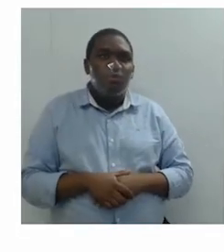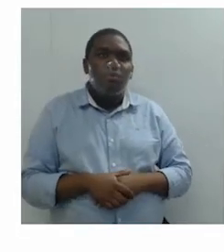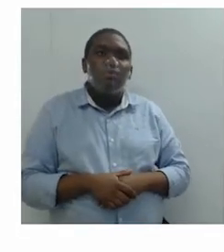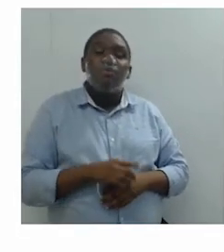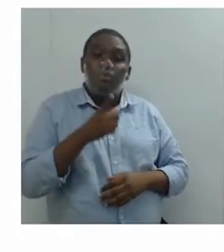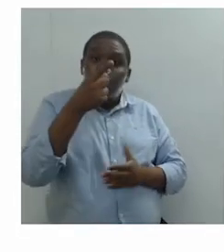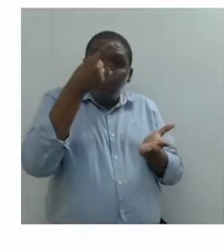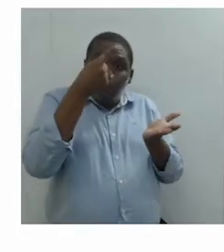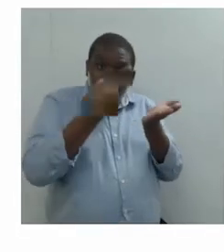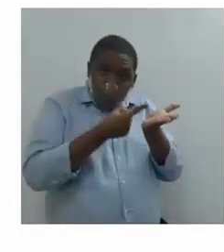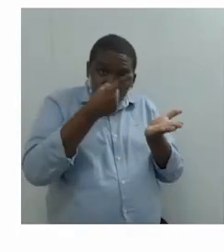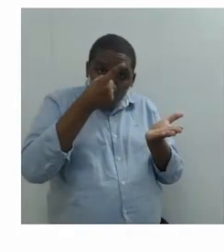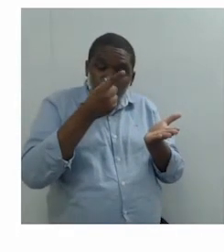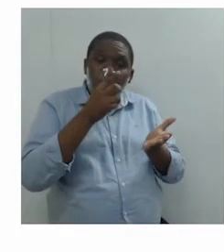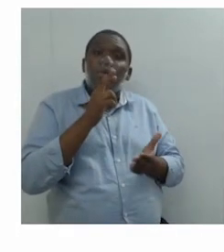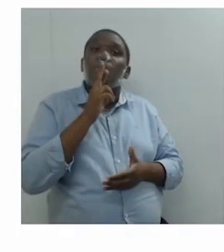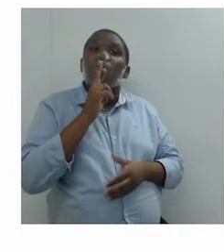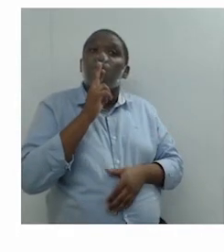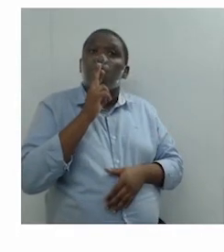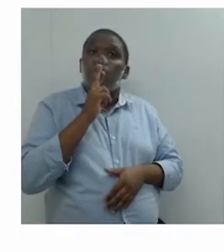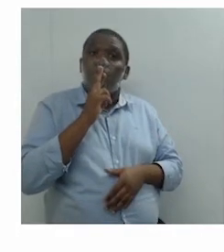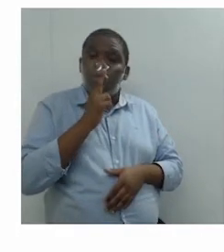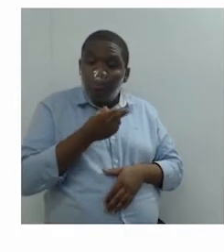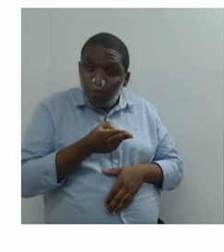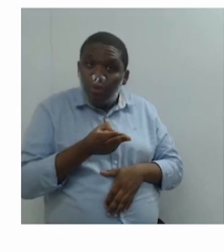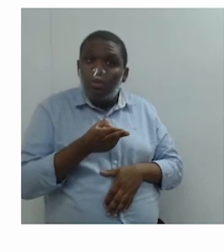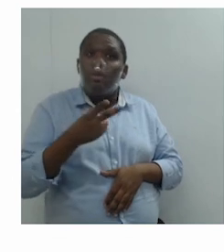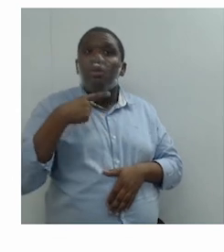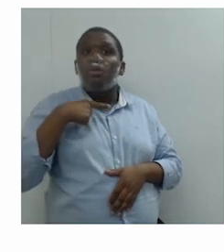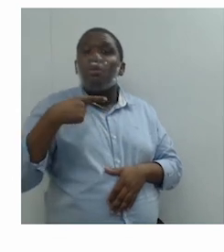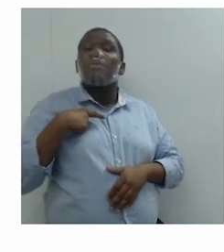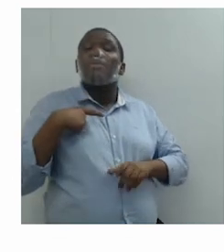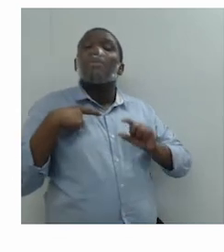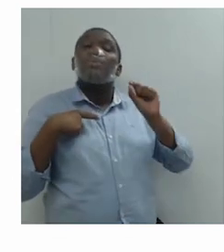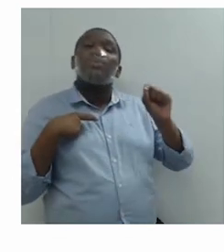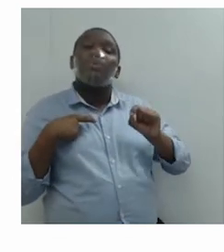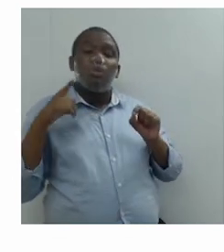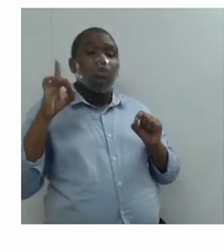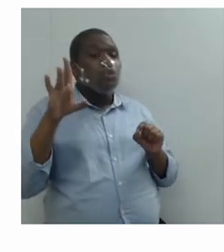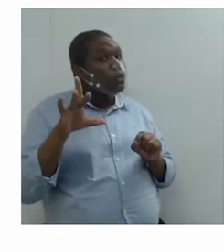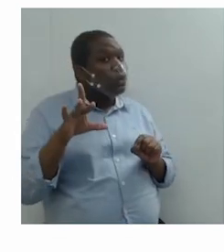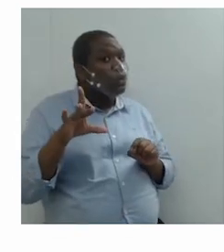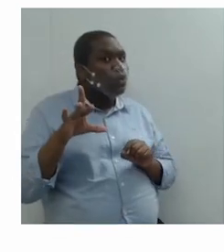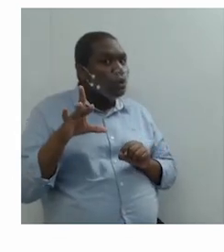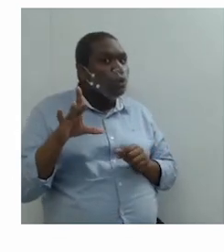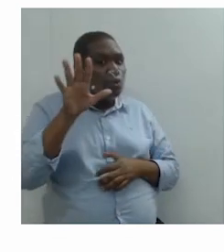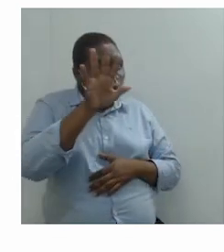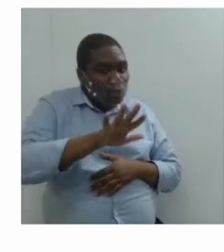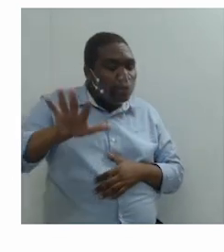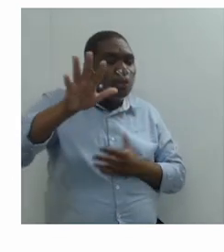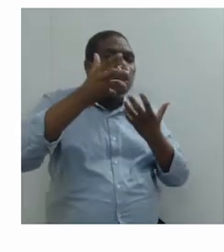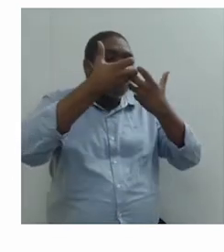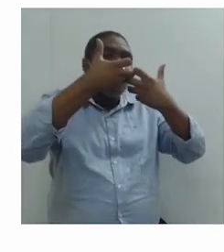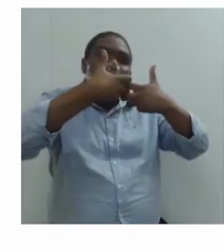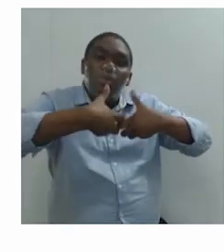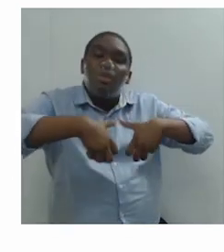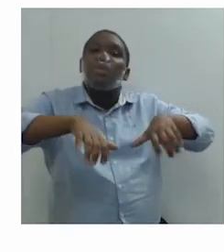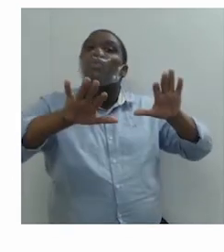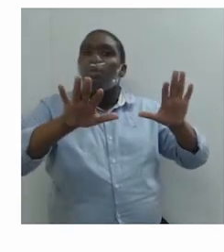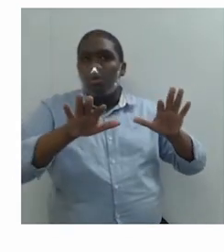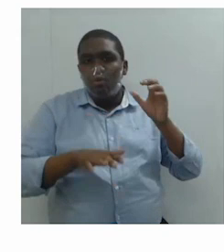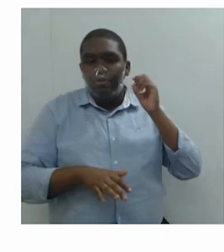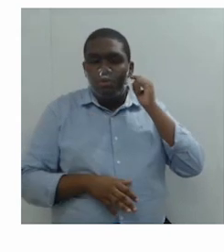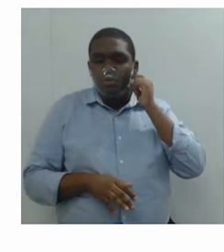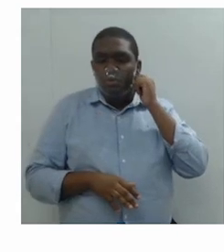Assinale a alternativa abaixo que contenham apenas paisagens